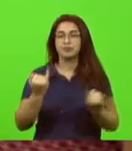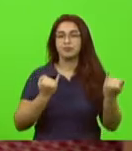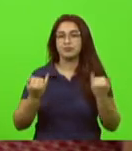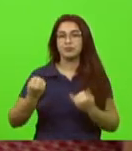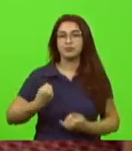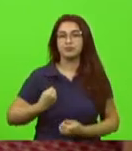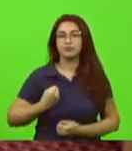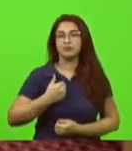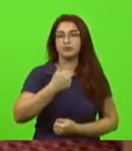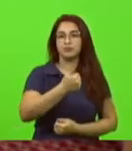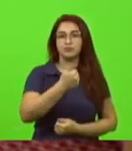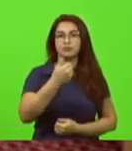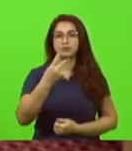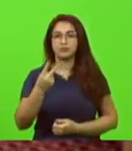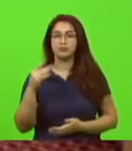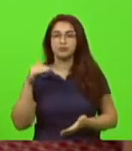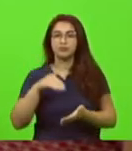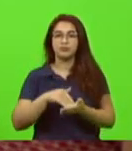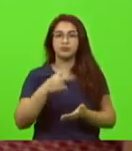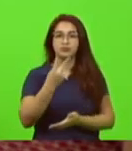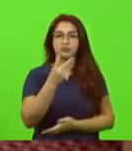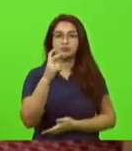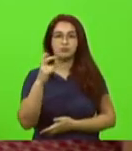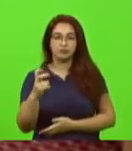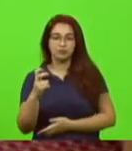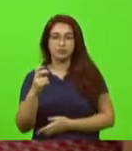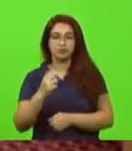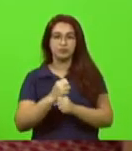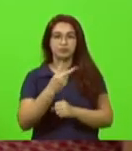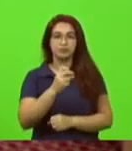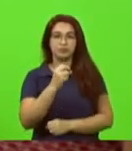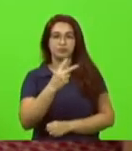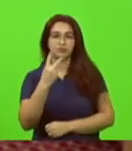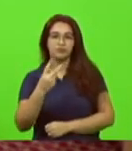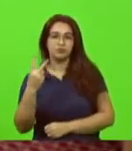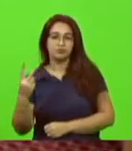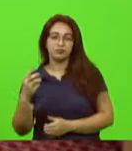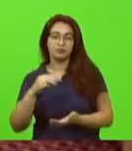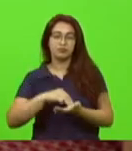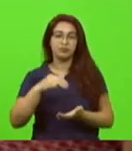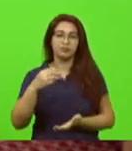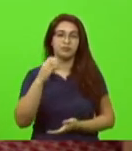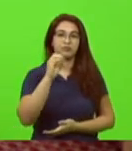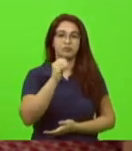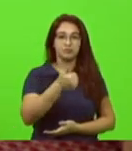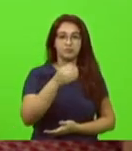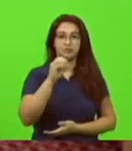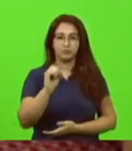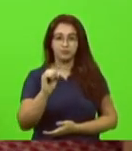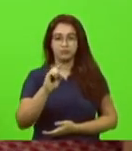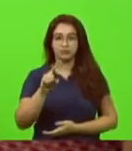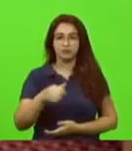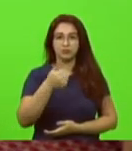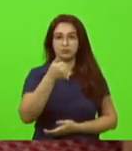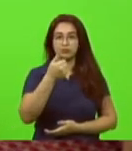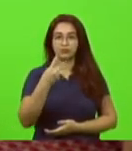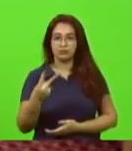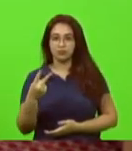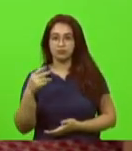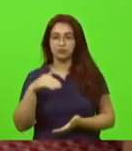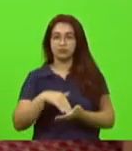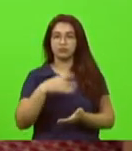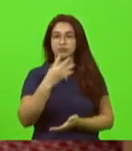12 a 25 de 2022. As moções 10, 12 a 44